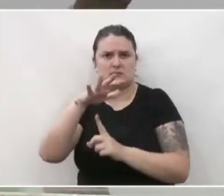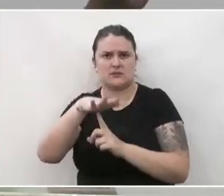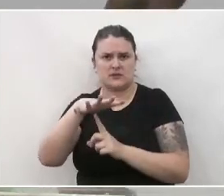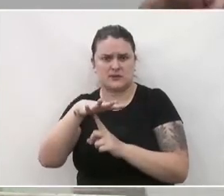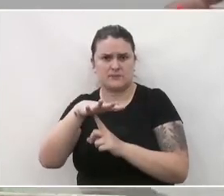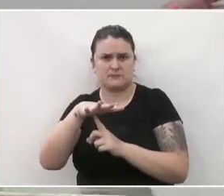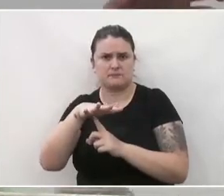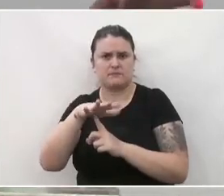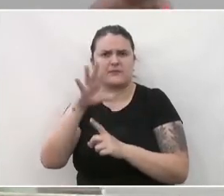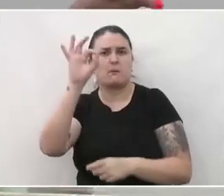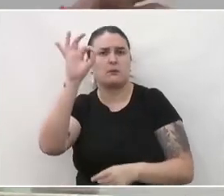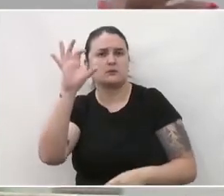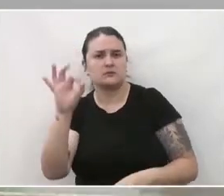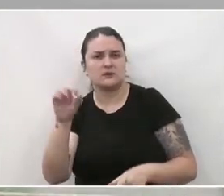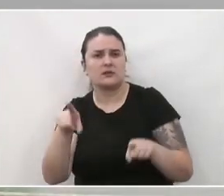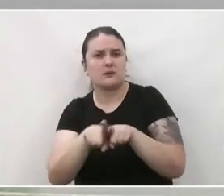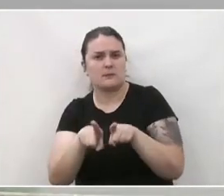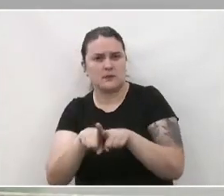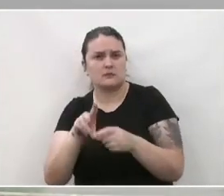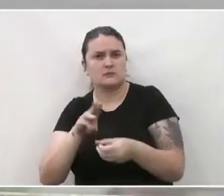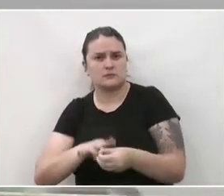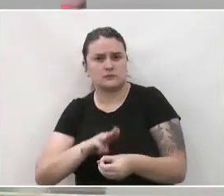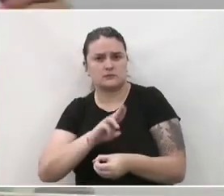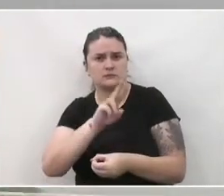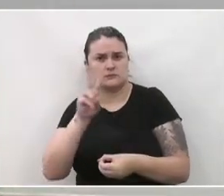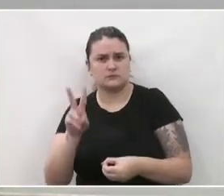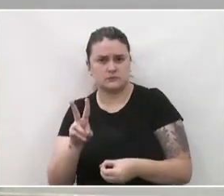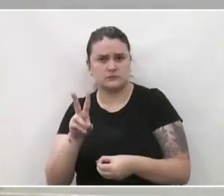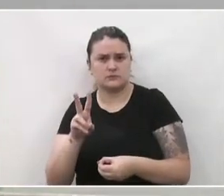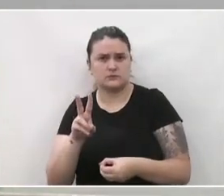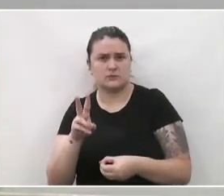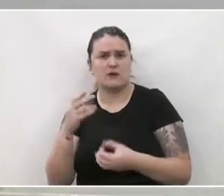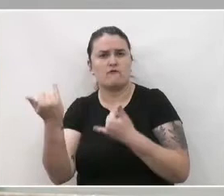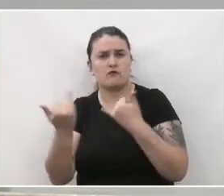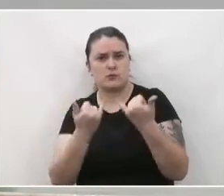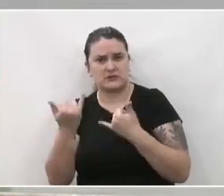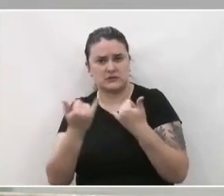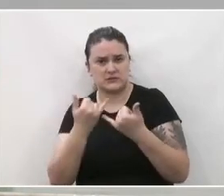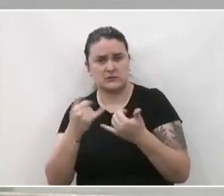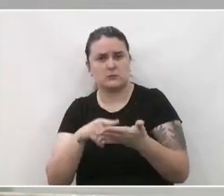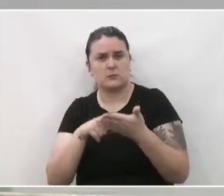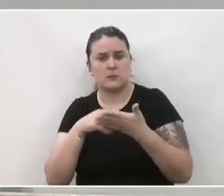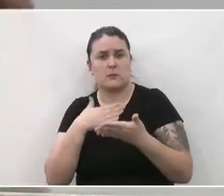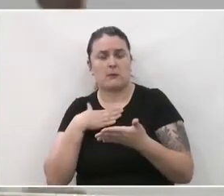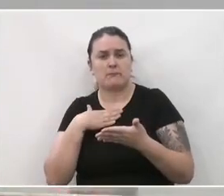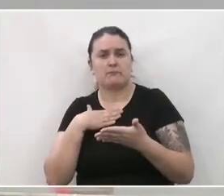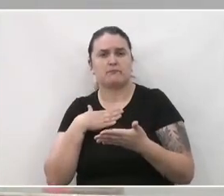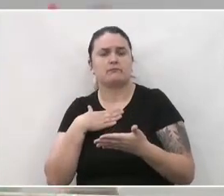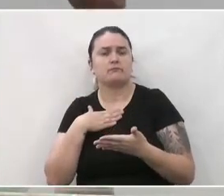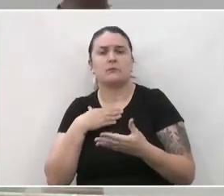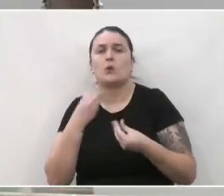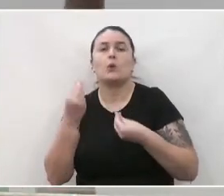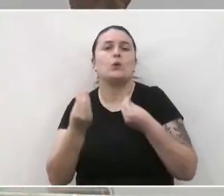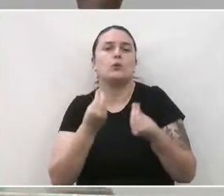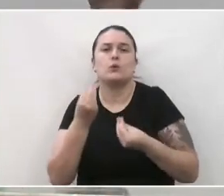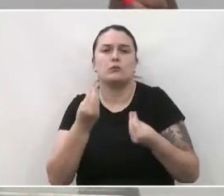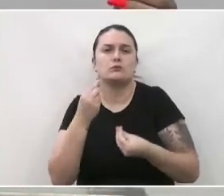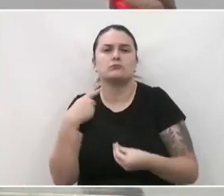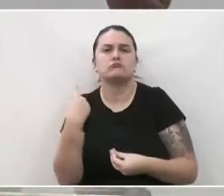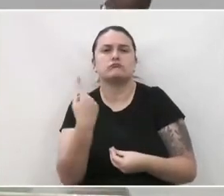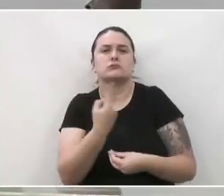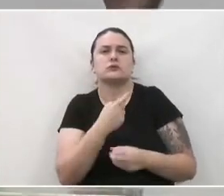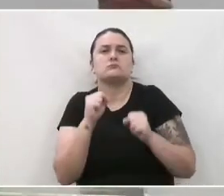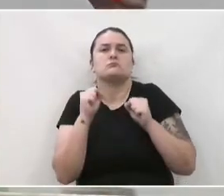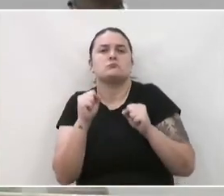índice também é aplicado em União da Vitória, pelos dados que me foi passado. Gostaria de saber de que forma que a gente